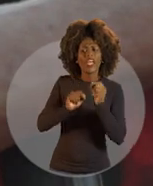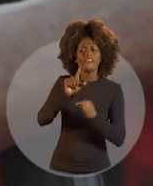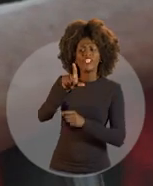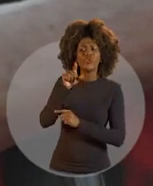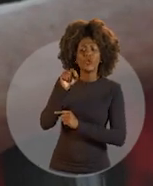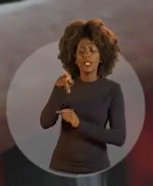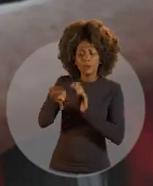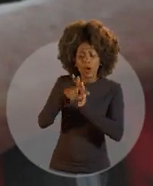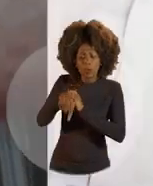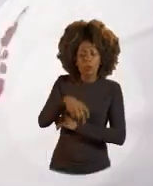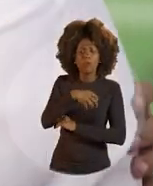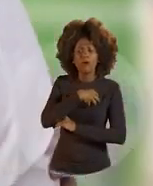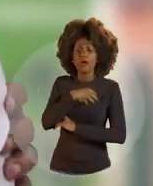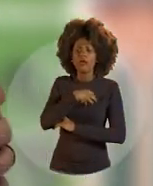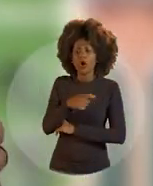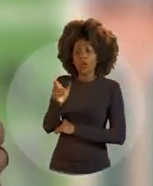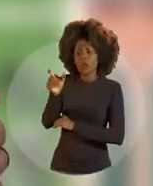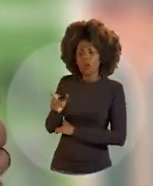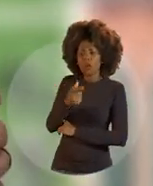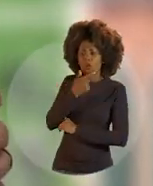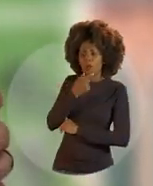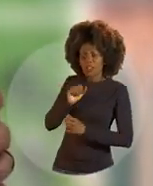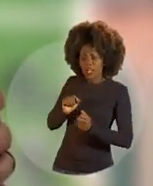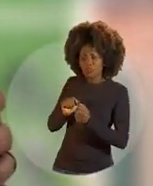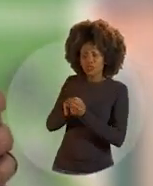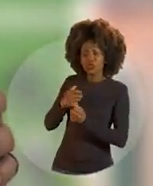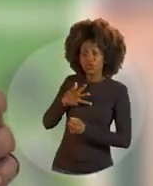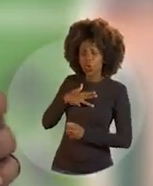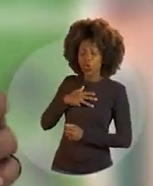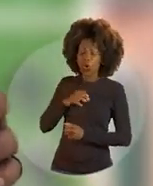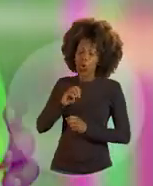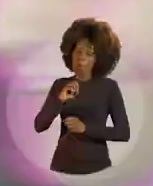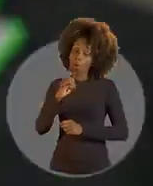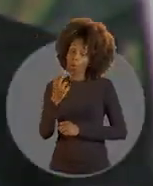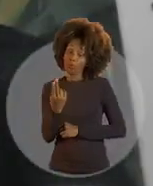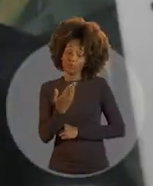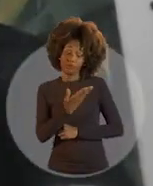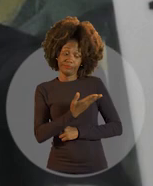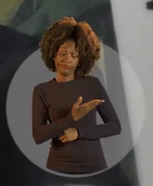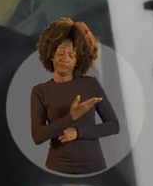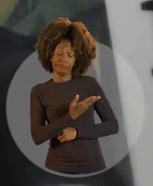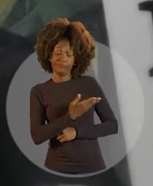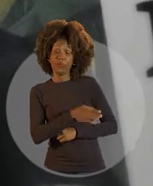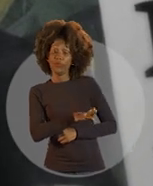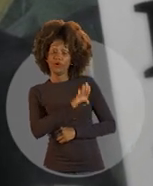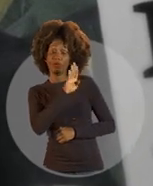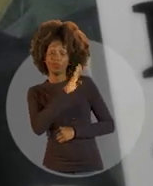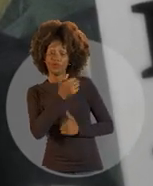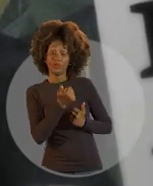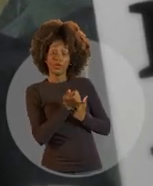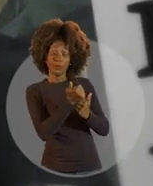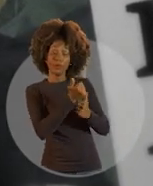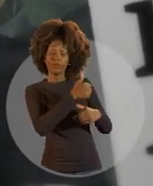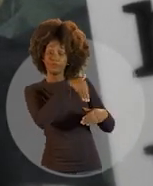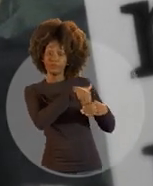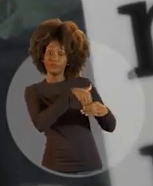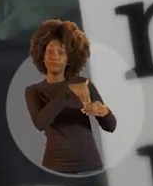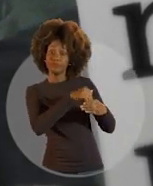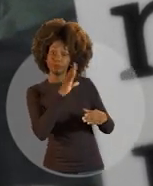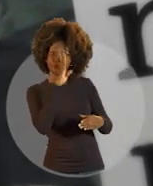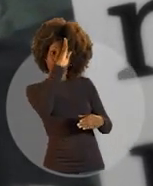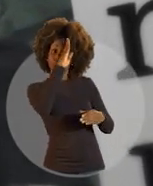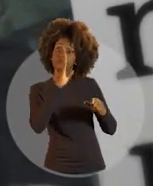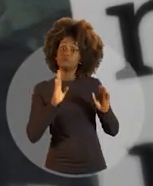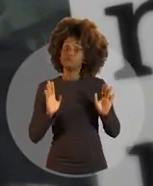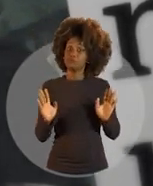vai escolher pra Bahia? Um companheiro que sempre esteve ao lado de Lula? Ou um candidato que apoiou e votou